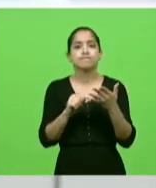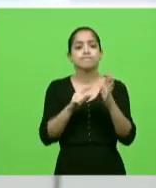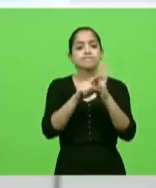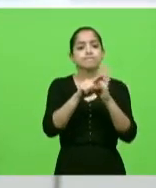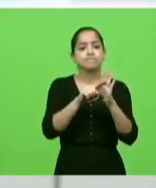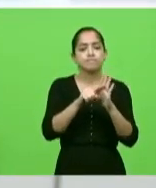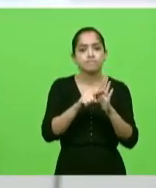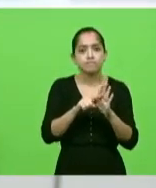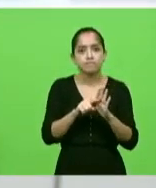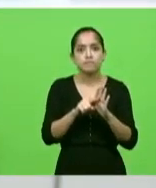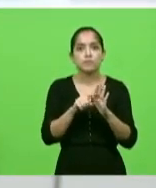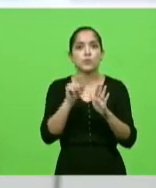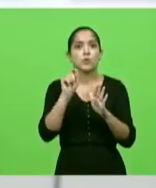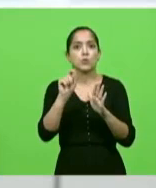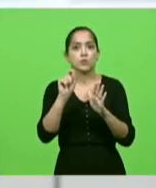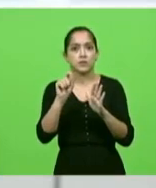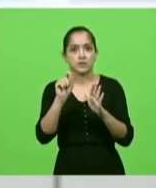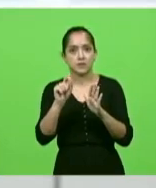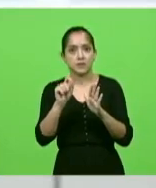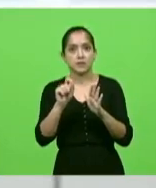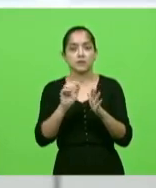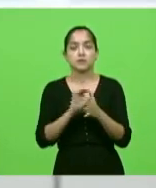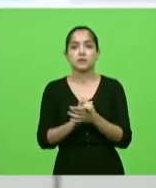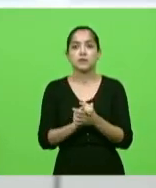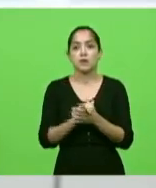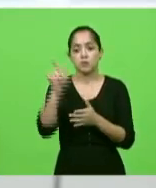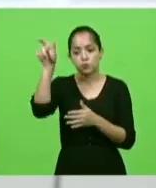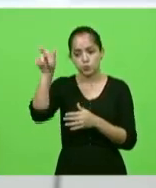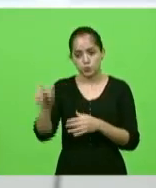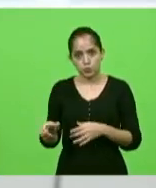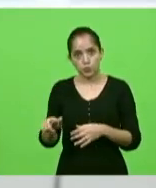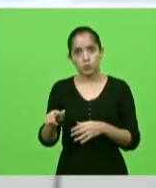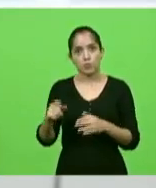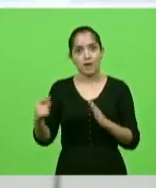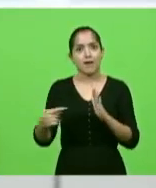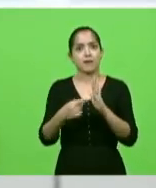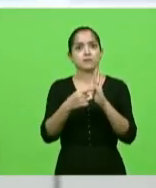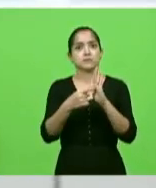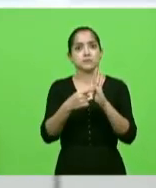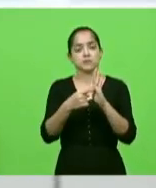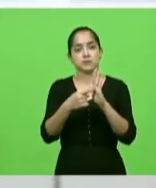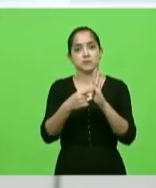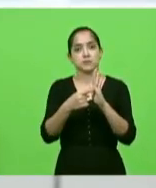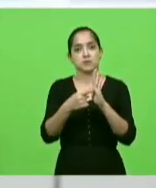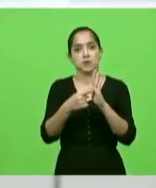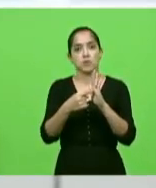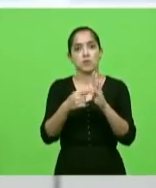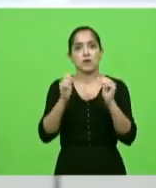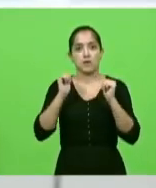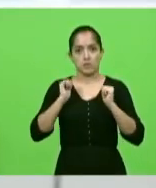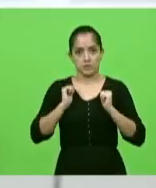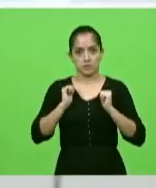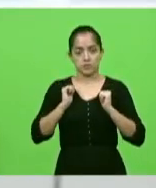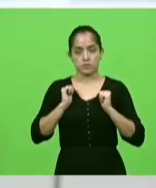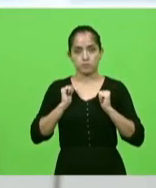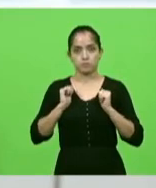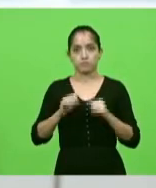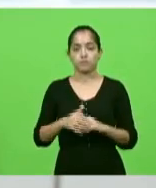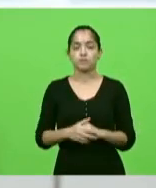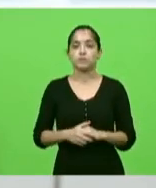no mínimo anuência do denunciado em tal procedimento de compra omissão relevante